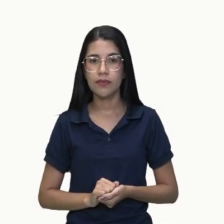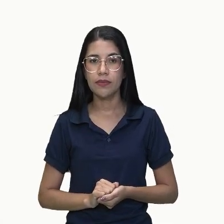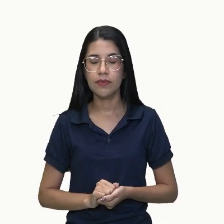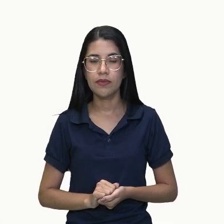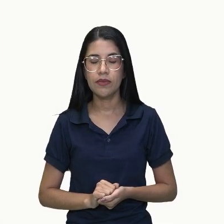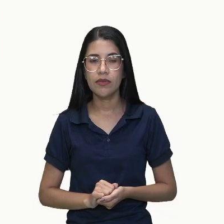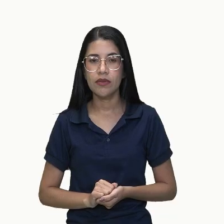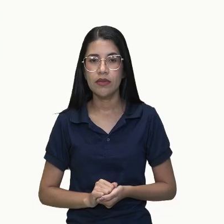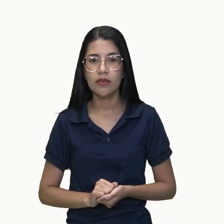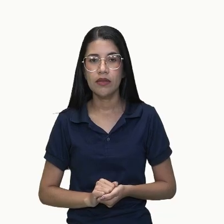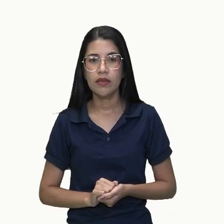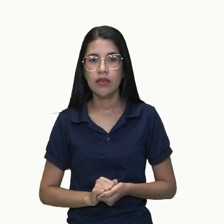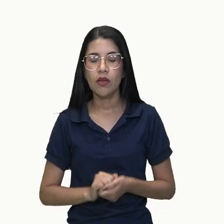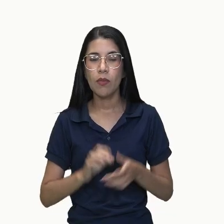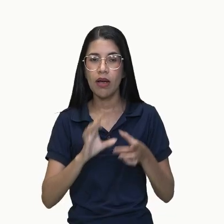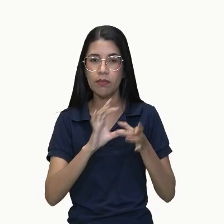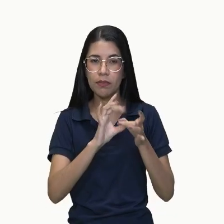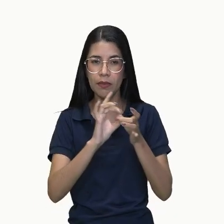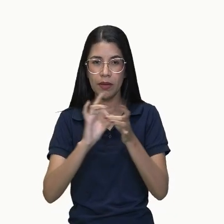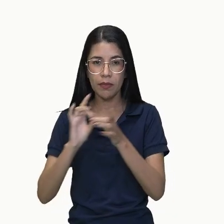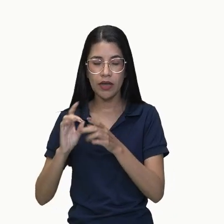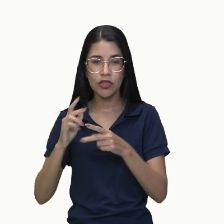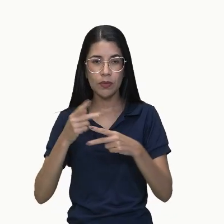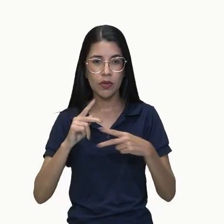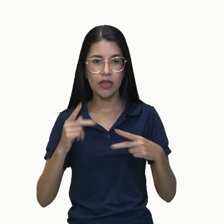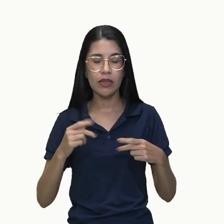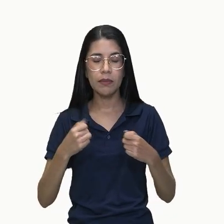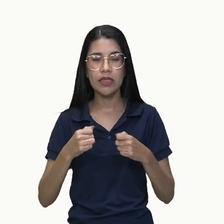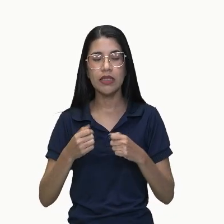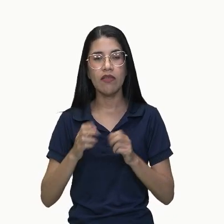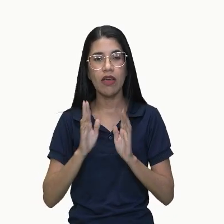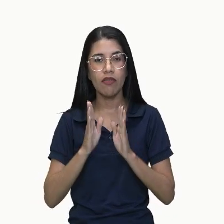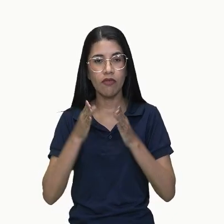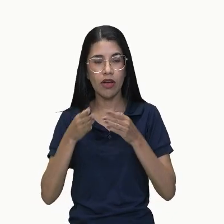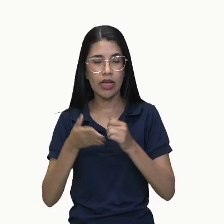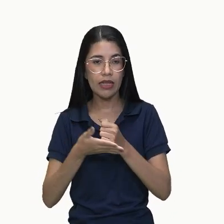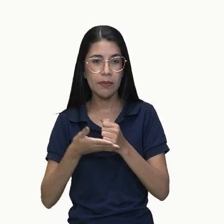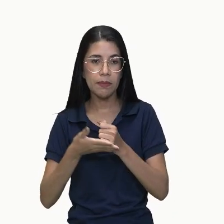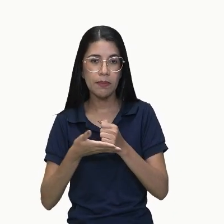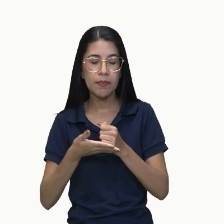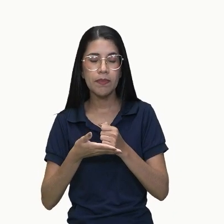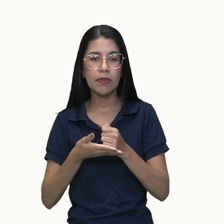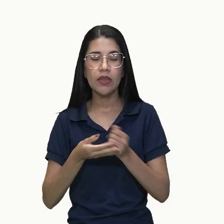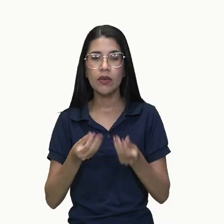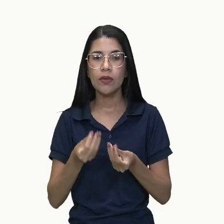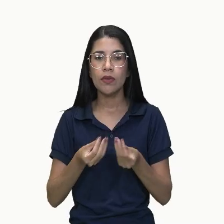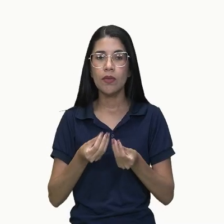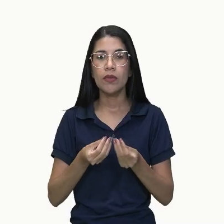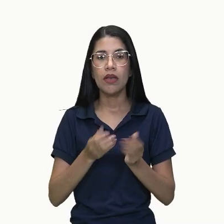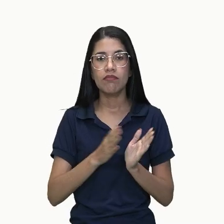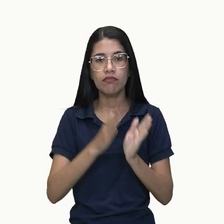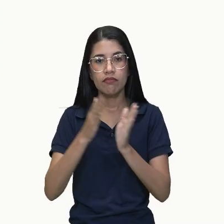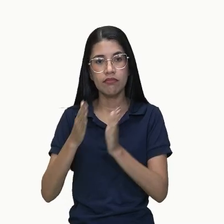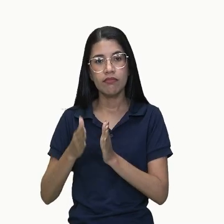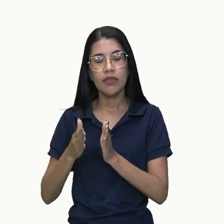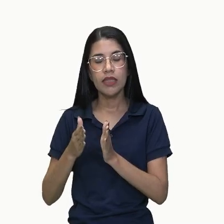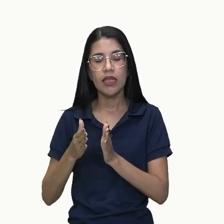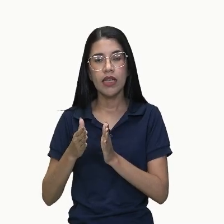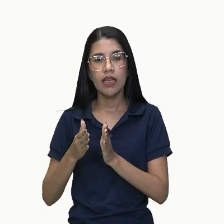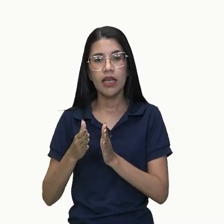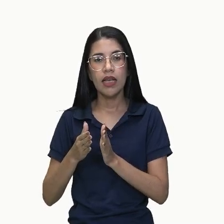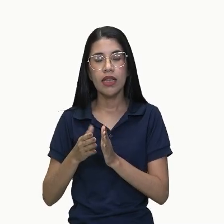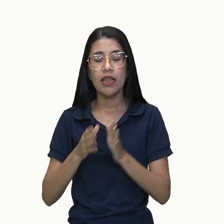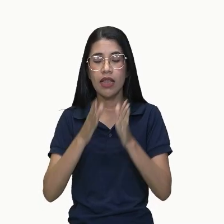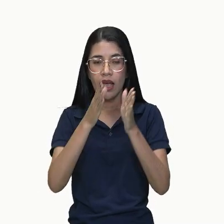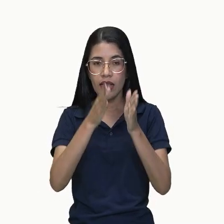cadeia proteica, nós estamos vendo a primeira base. Aí nós temos a segunda, só na